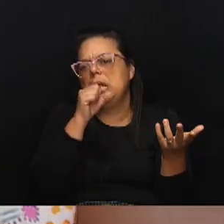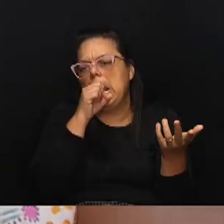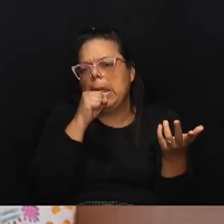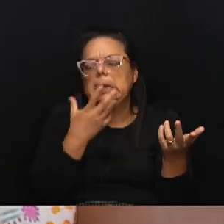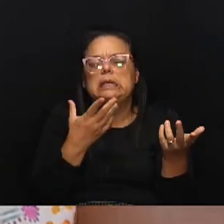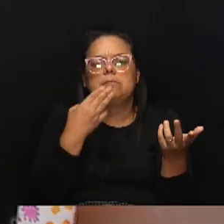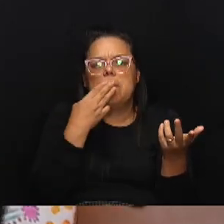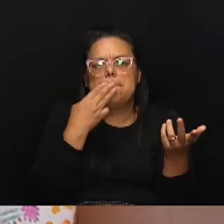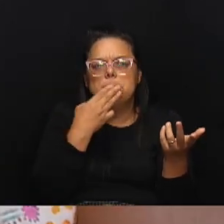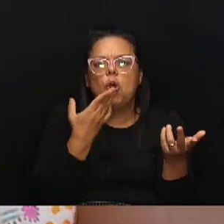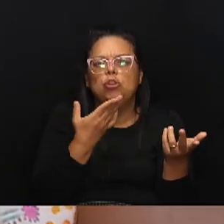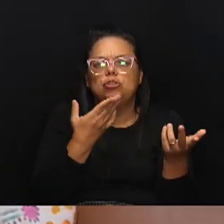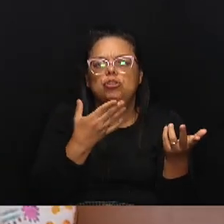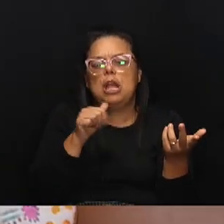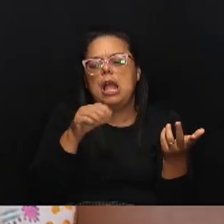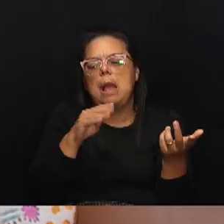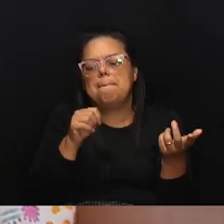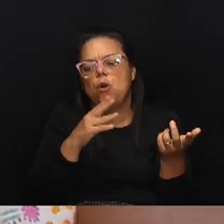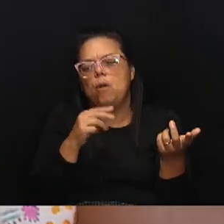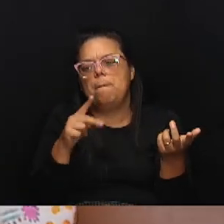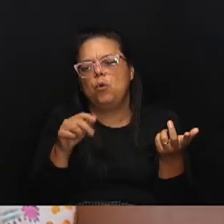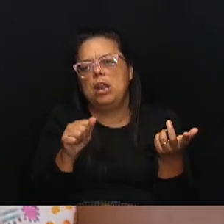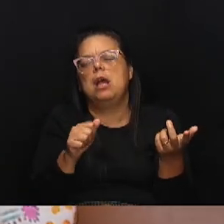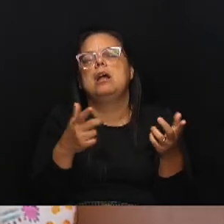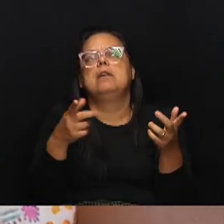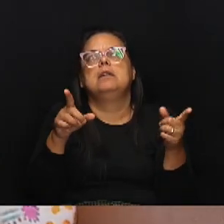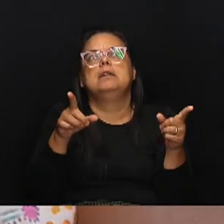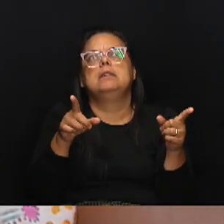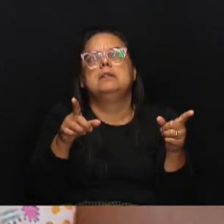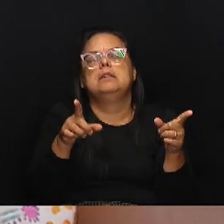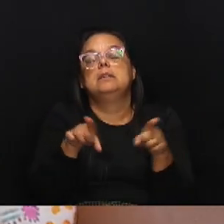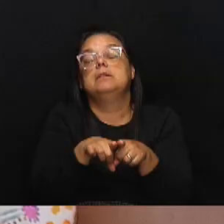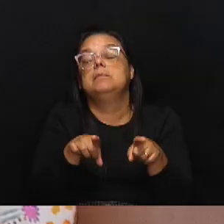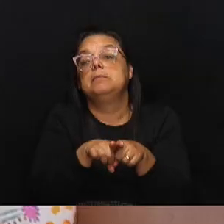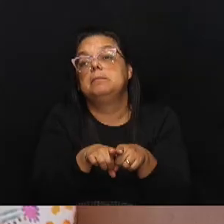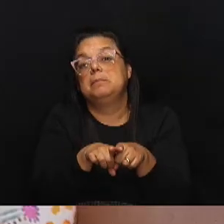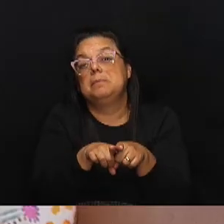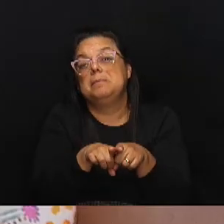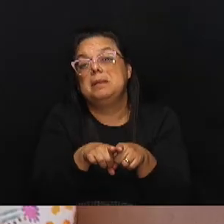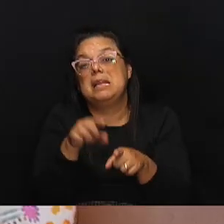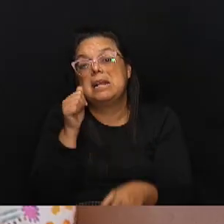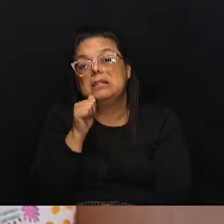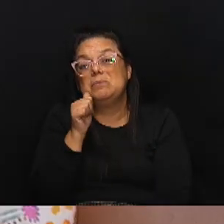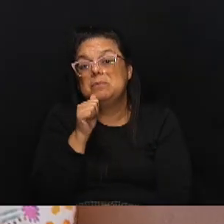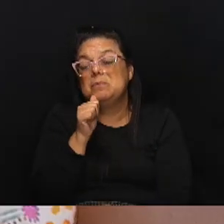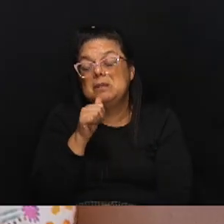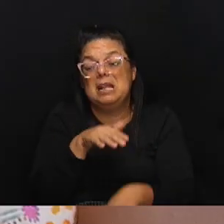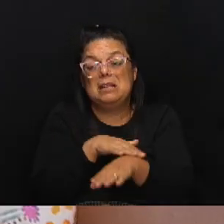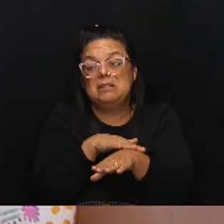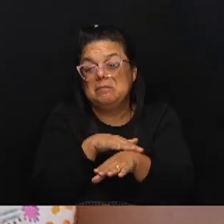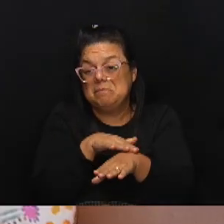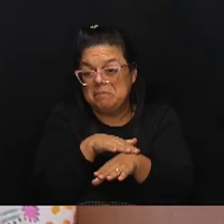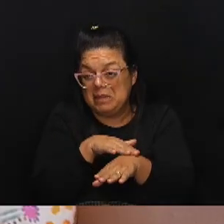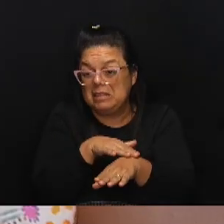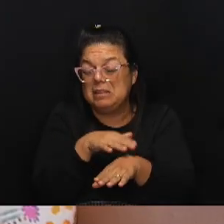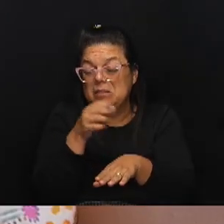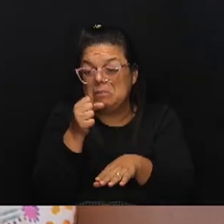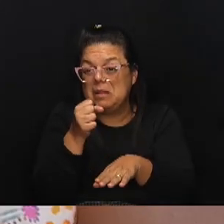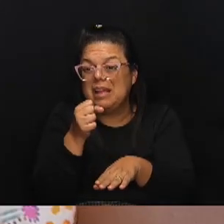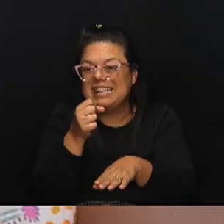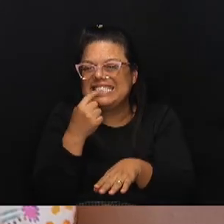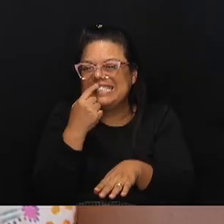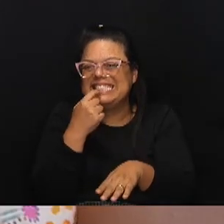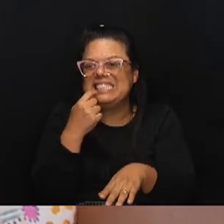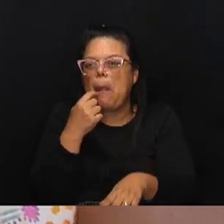de cedo, a gente tem esse depoimento que os viajantes falam, de cedo as mulheres brancas perdiam os dentes,